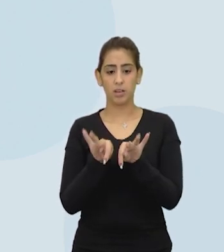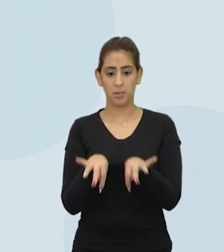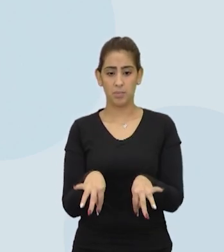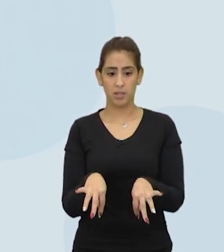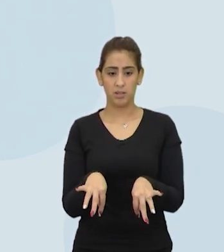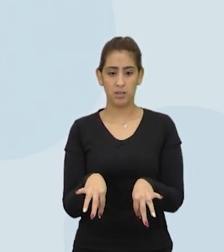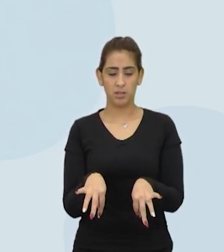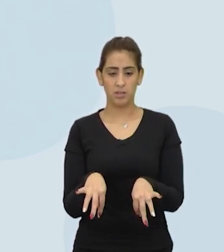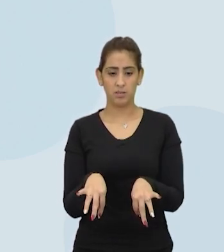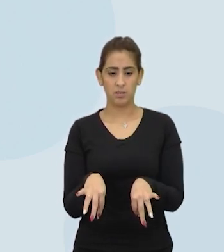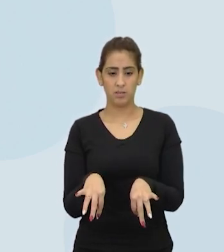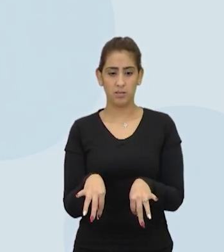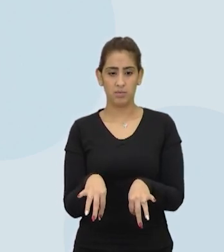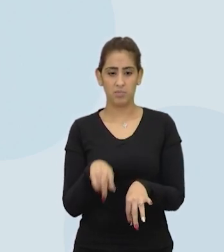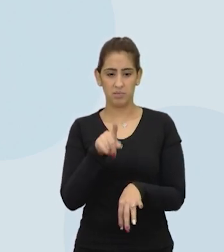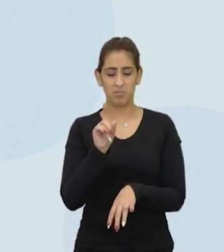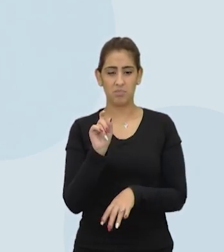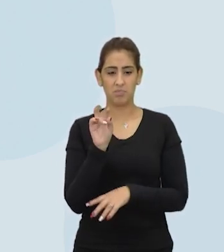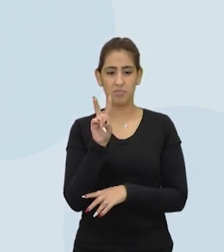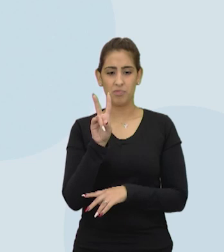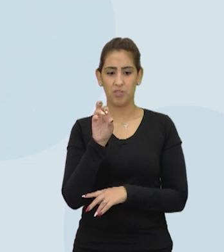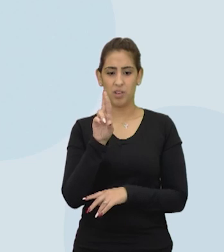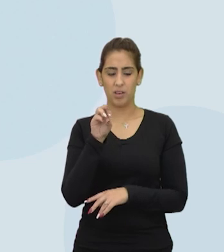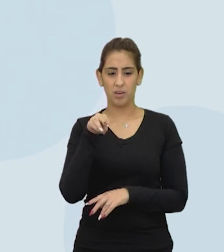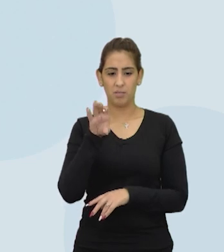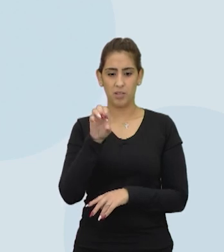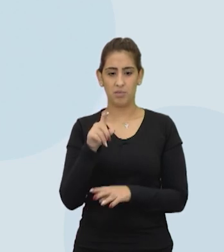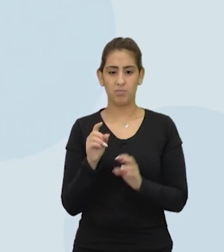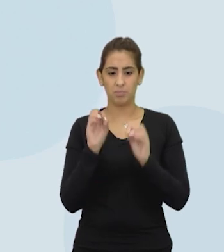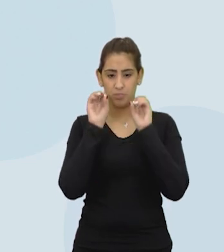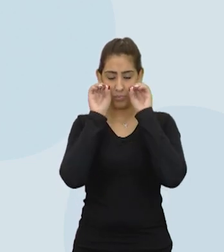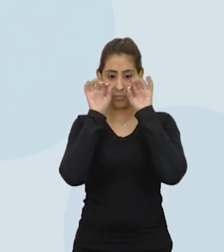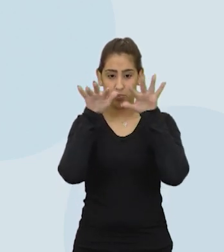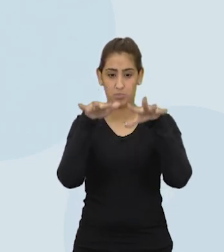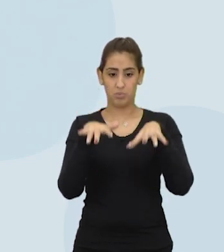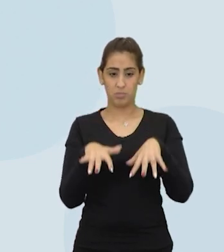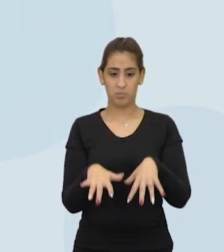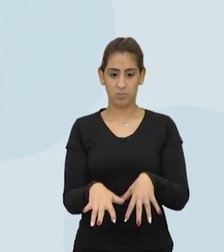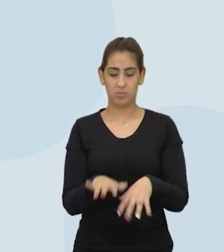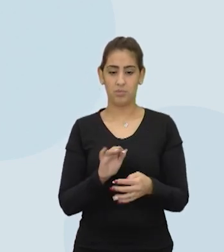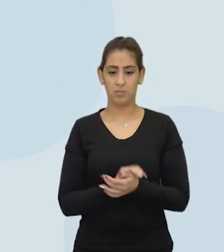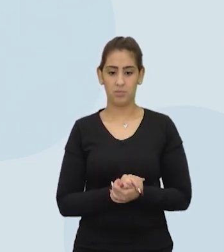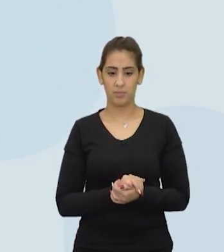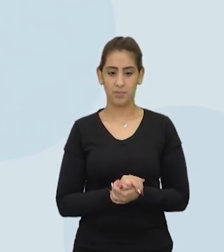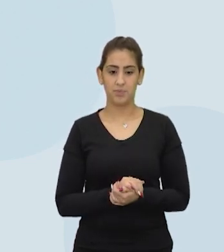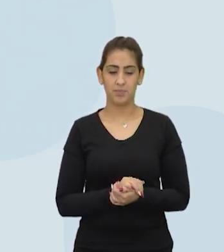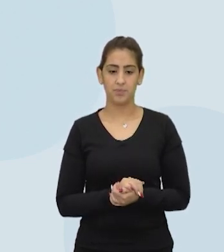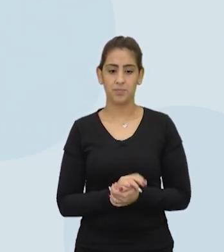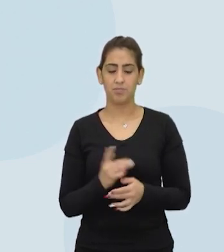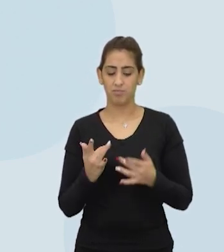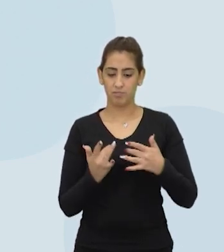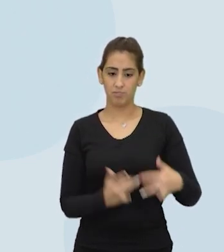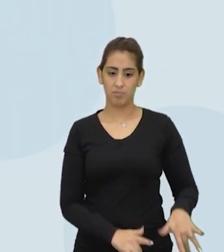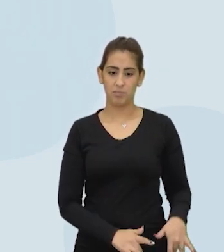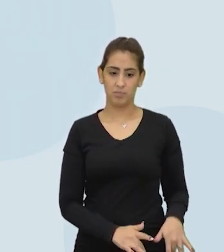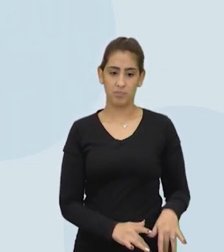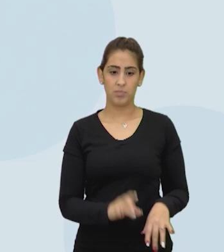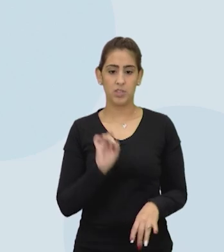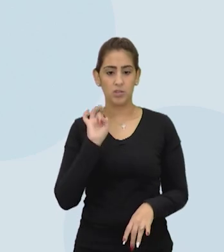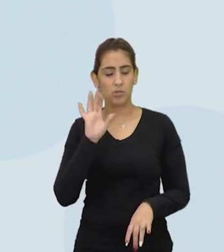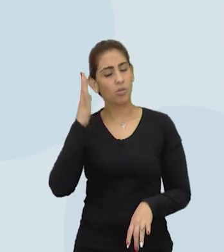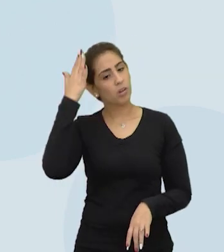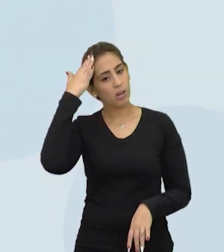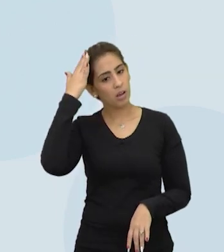né, com o verme, que anda a espreitar meus olhos, para roer os olhos, né? E há de deixar apenas os cabelos